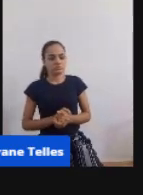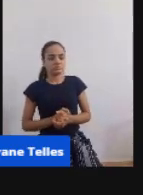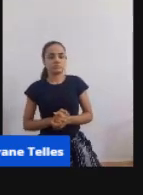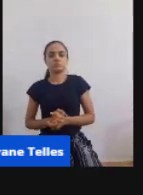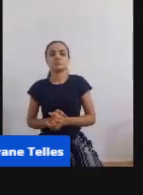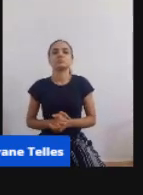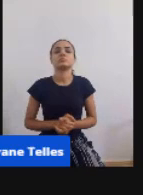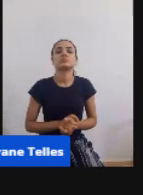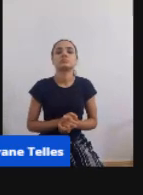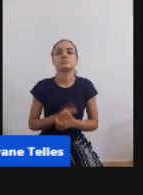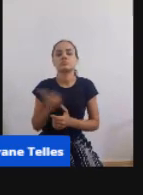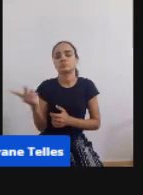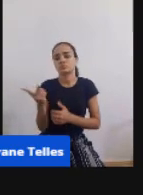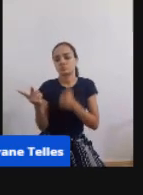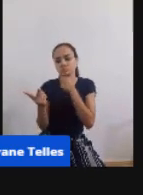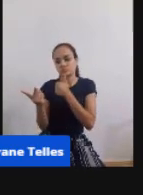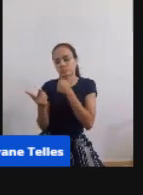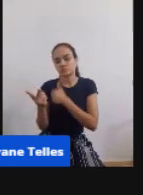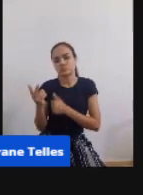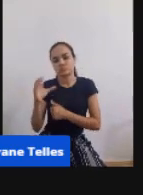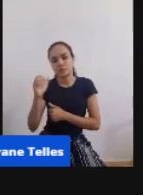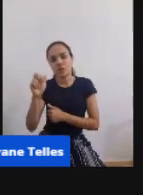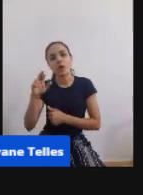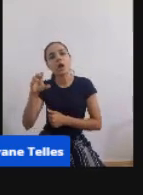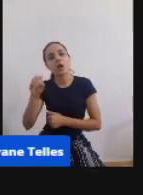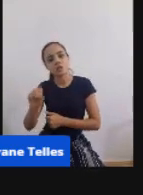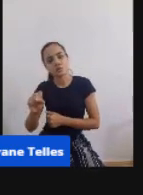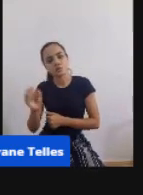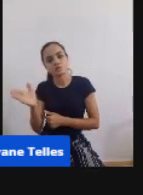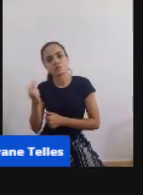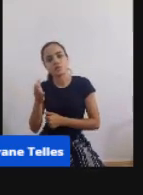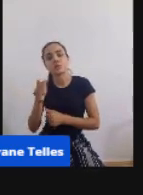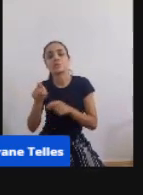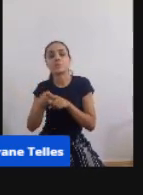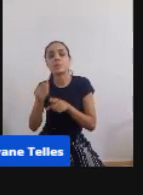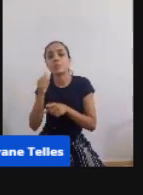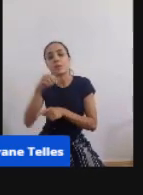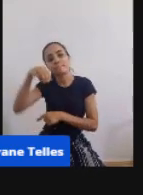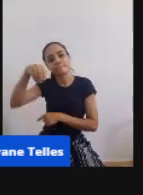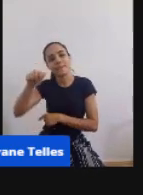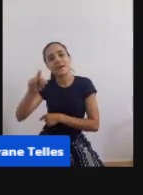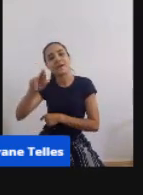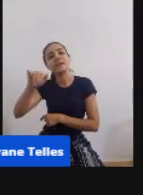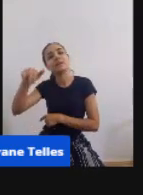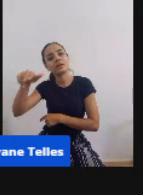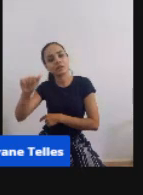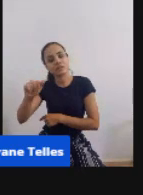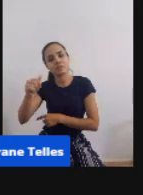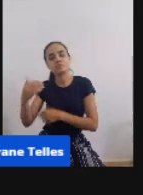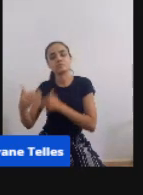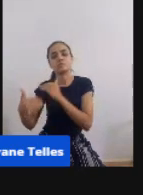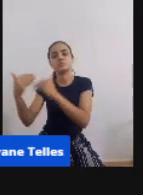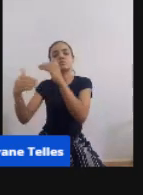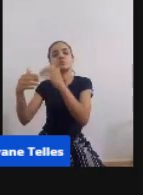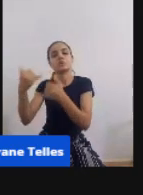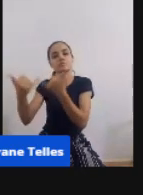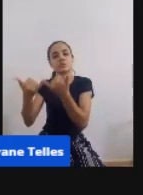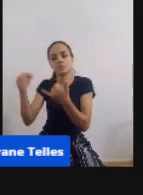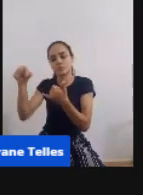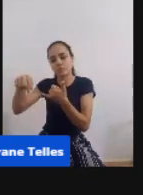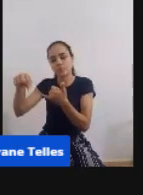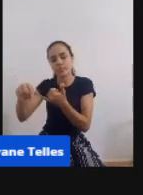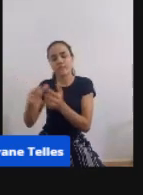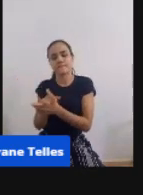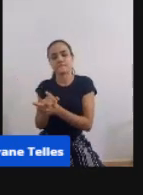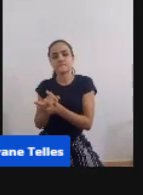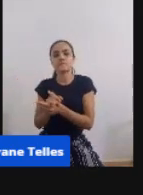vão desenvolver nesse jogo. Essas 5 rodadas, que vocês vão ver lá no caderno 2, algumas escolas já estão com esse